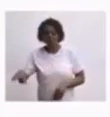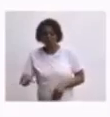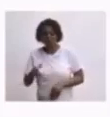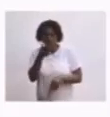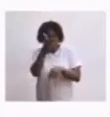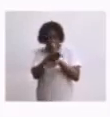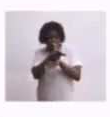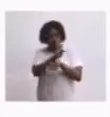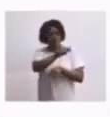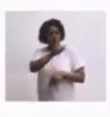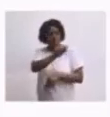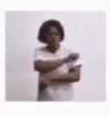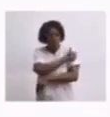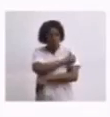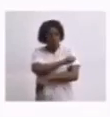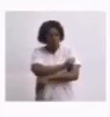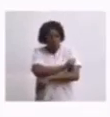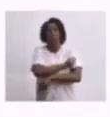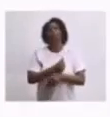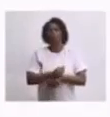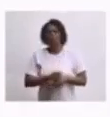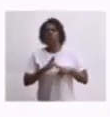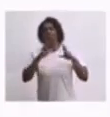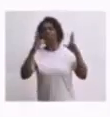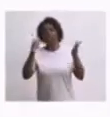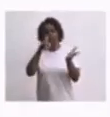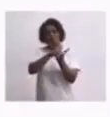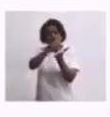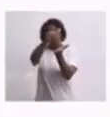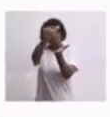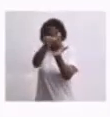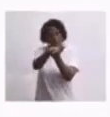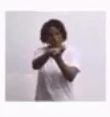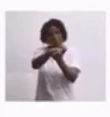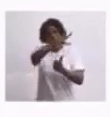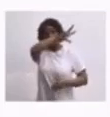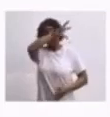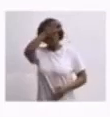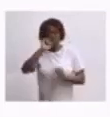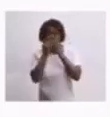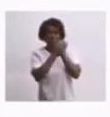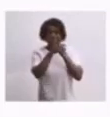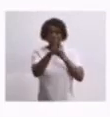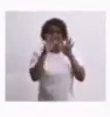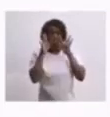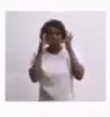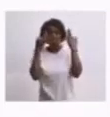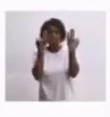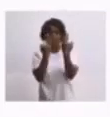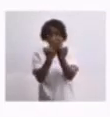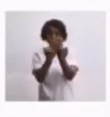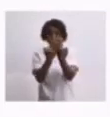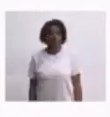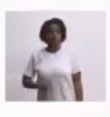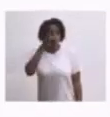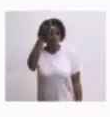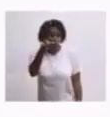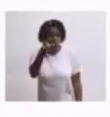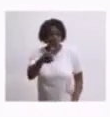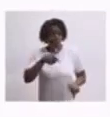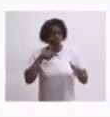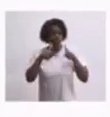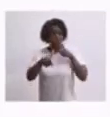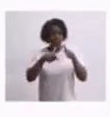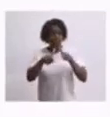da Sete Rio e para a Operação de Trânsito. Ao invés de só multar, a Prefeitura vai proteger você e a sua família.